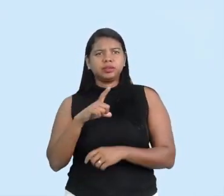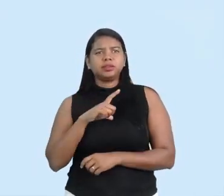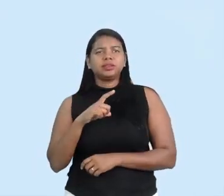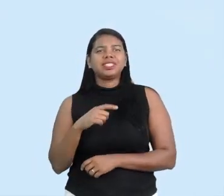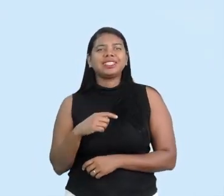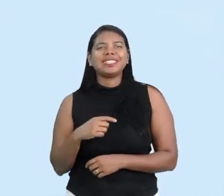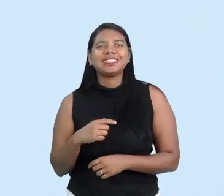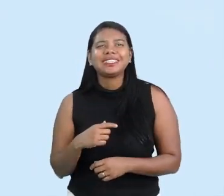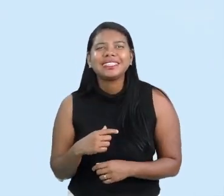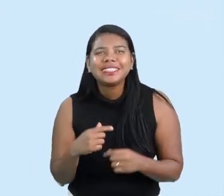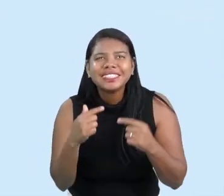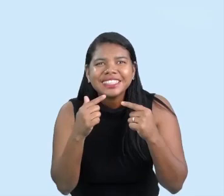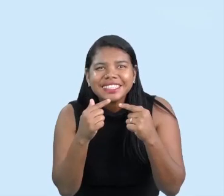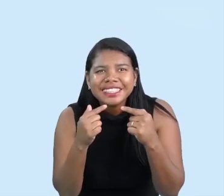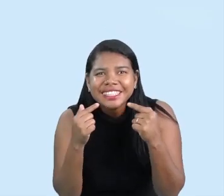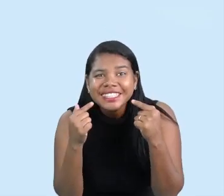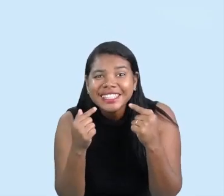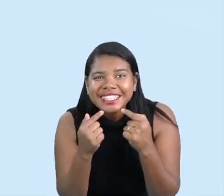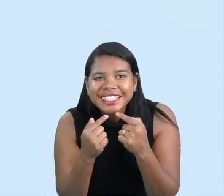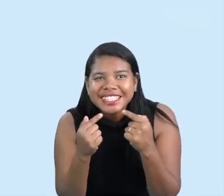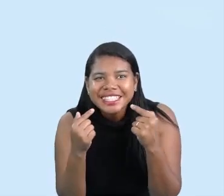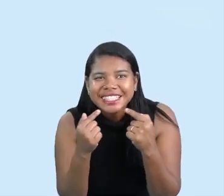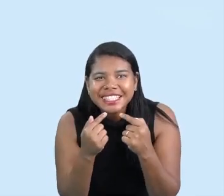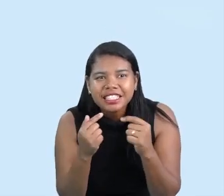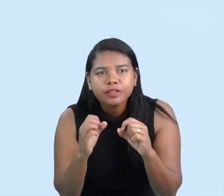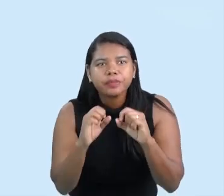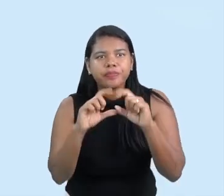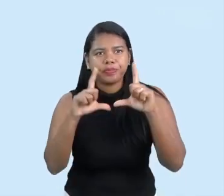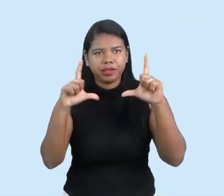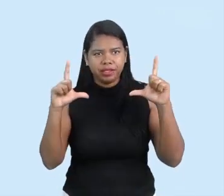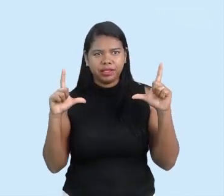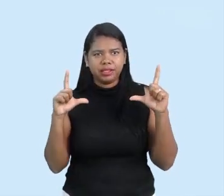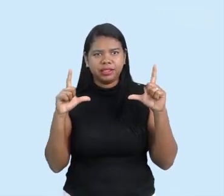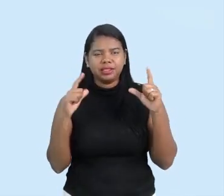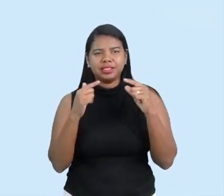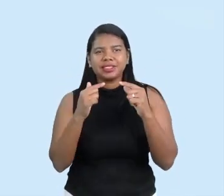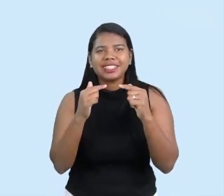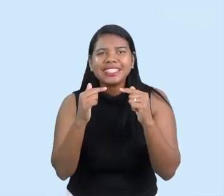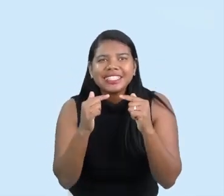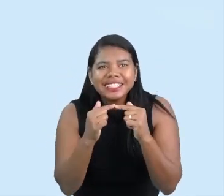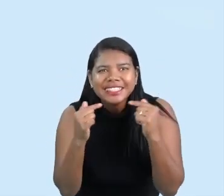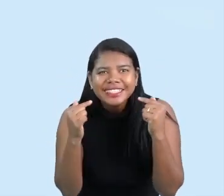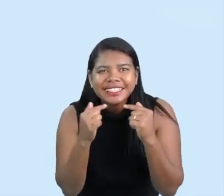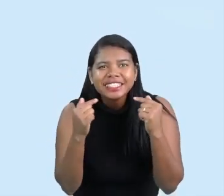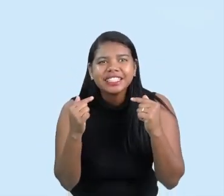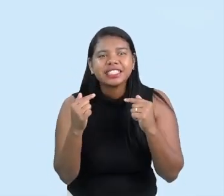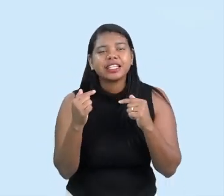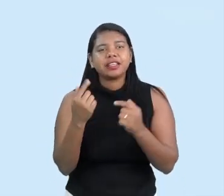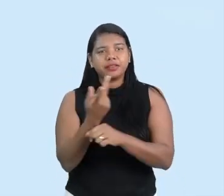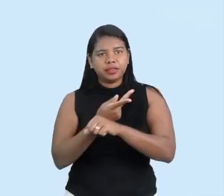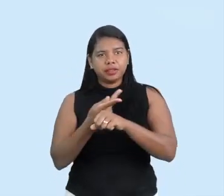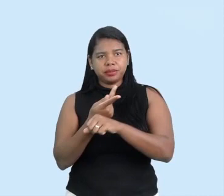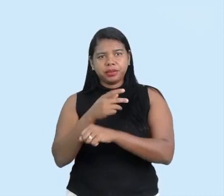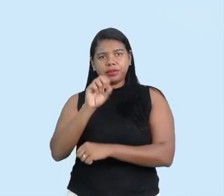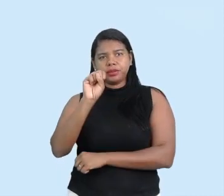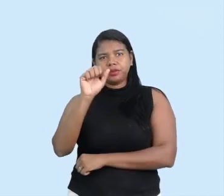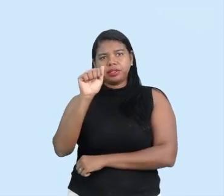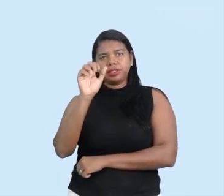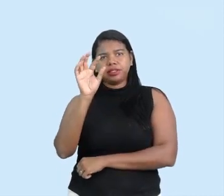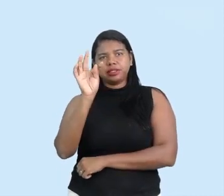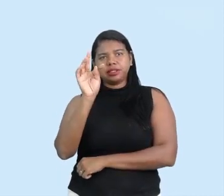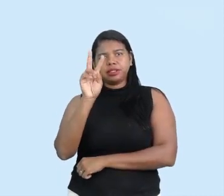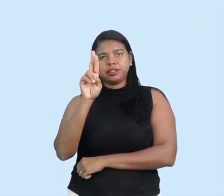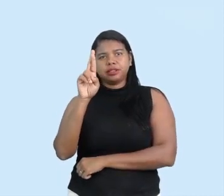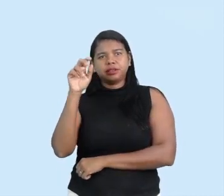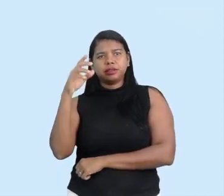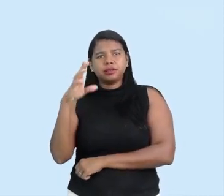né? E você quer clarear o dente, então você vai usar uma saturação média. O bom de usar esse recurso é que você não